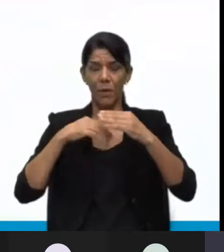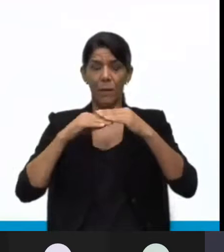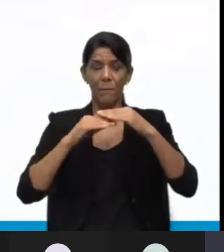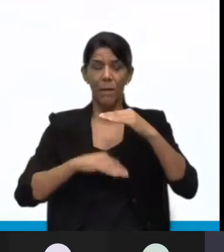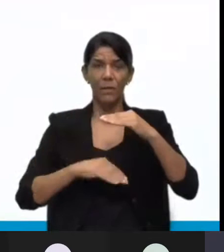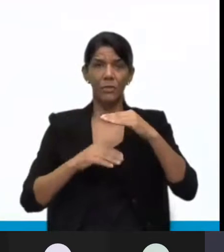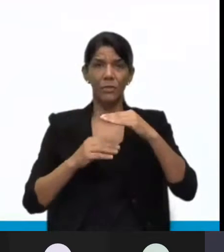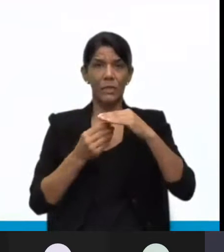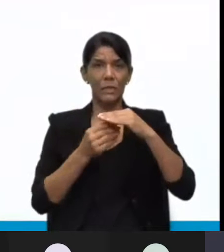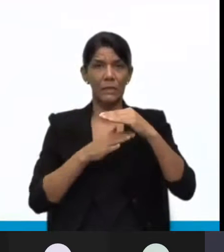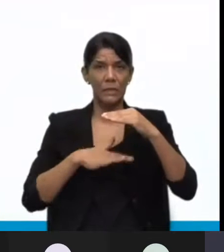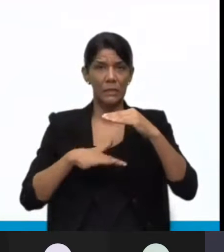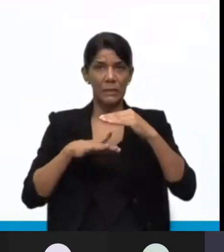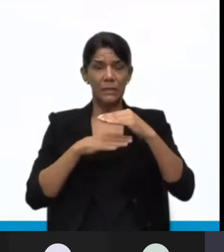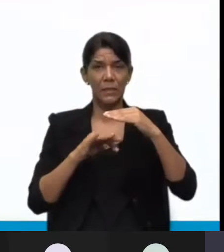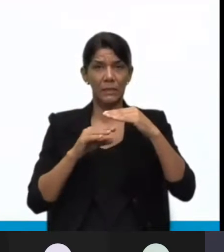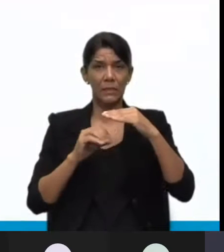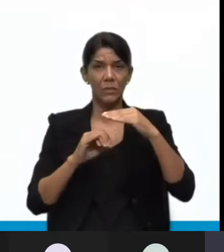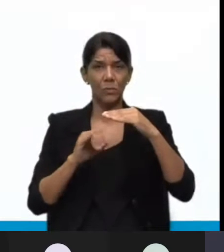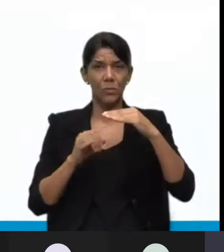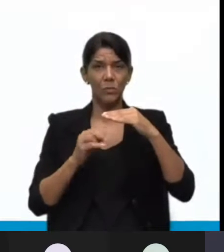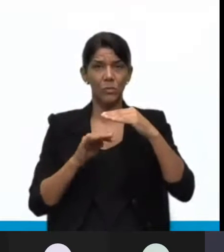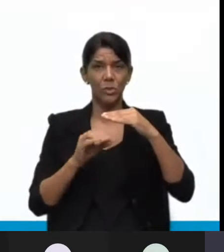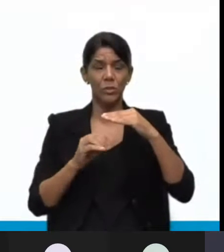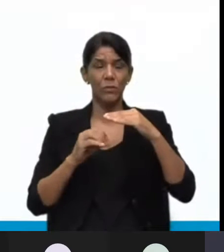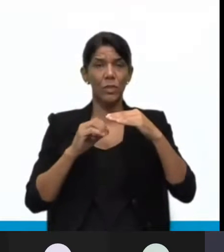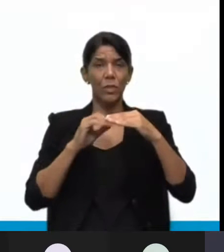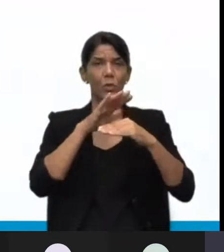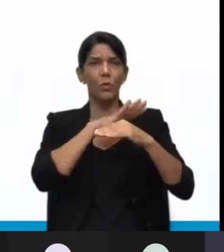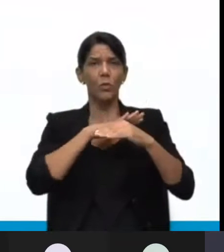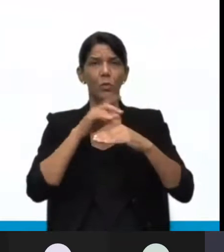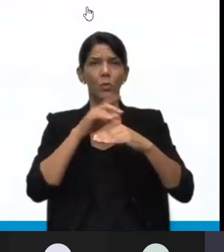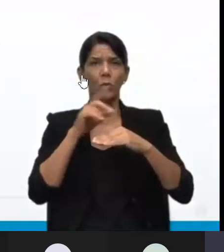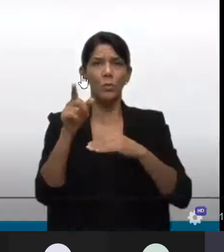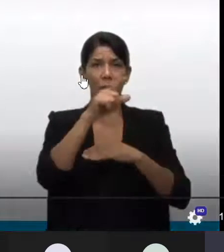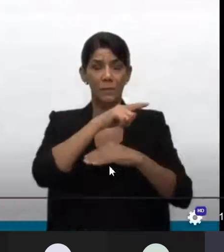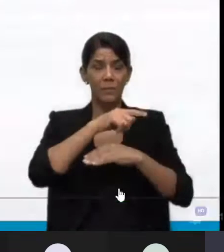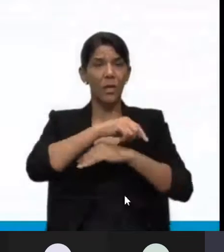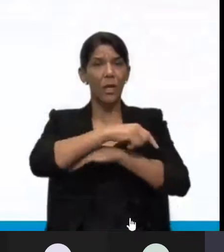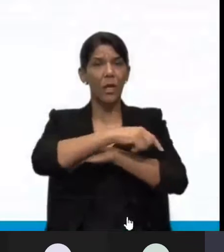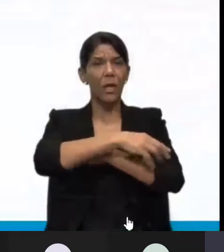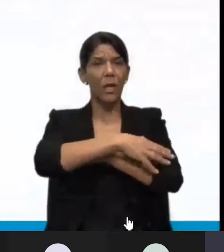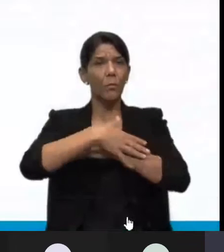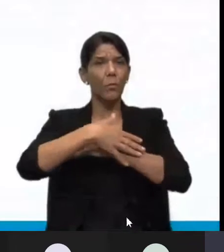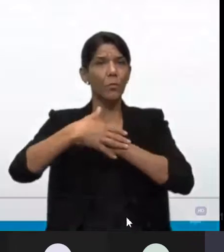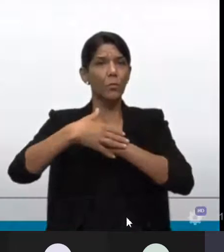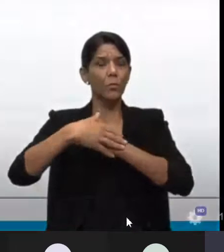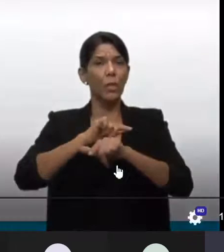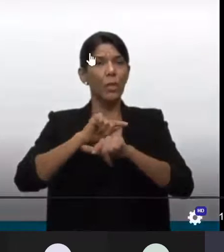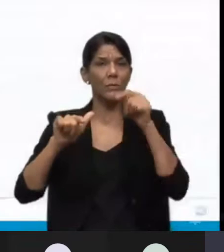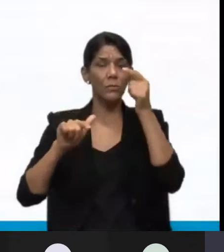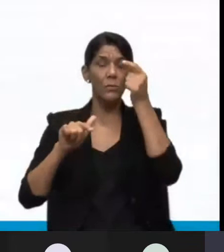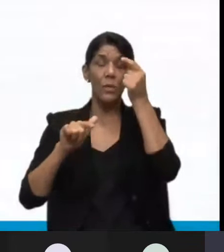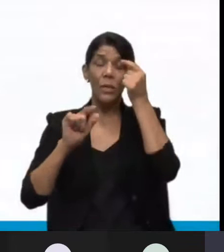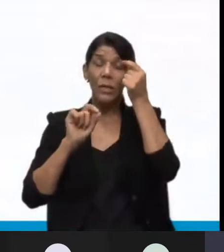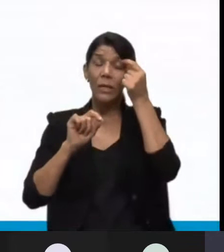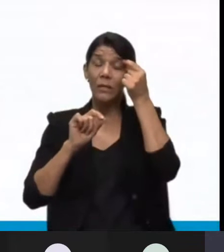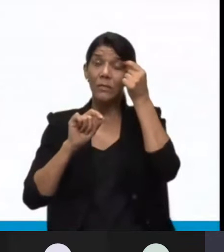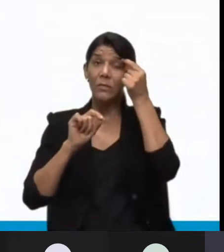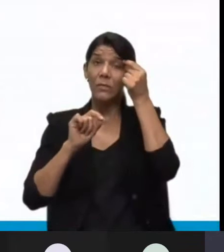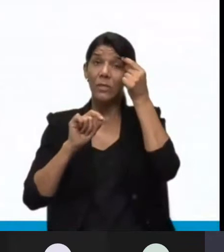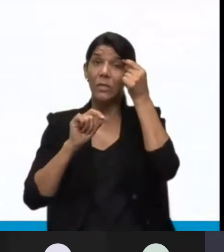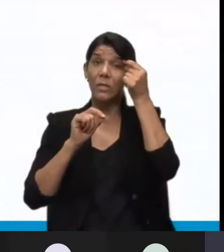logo abaixo eu tenho tecido conjuntivo. E aqui, ó, veja que tudo isso aqui é músculo liso, né? Isso aqui é, né,